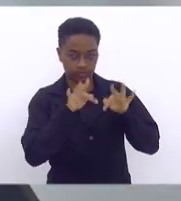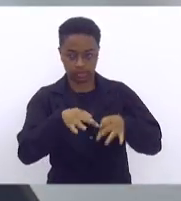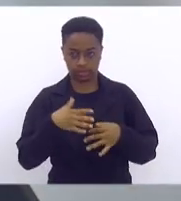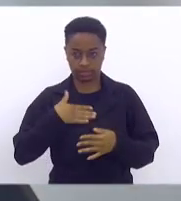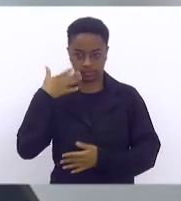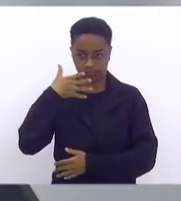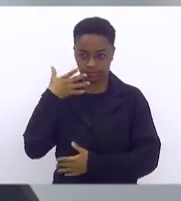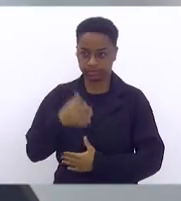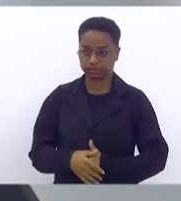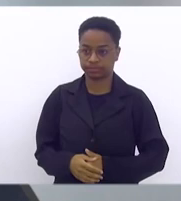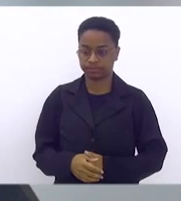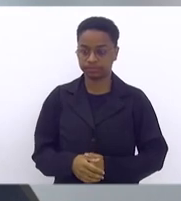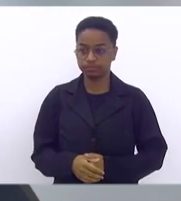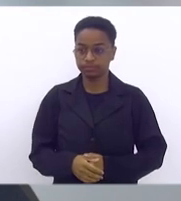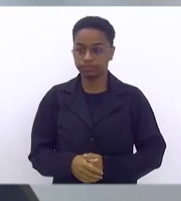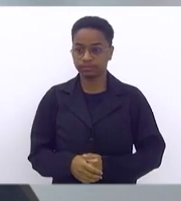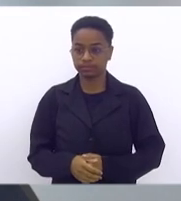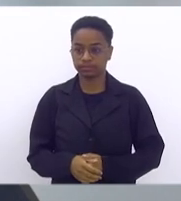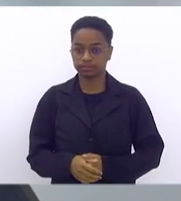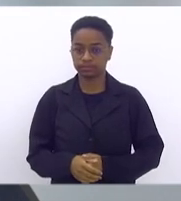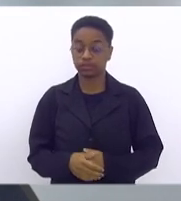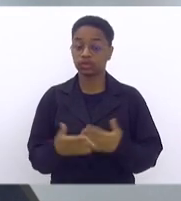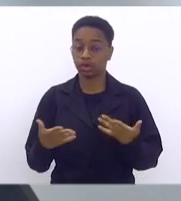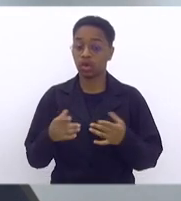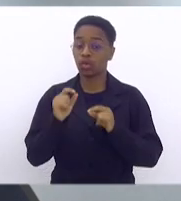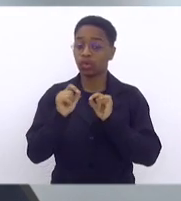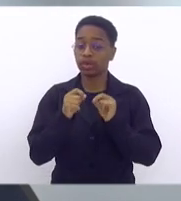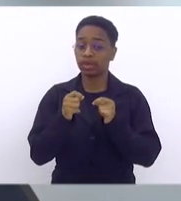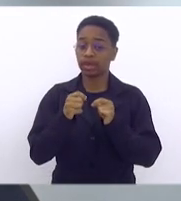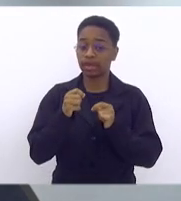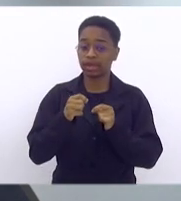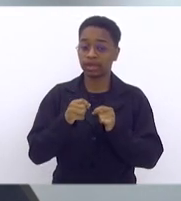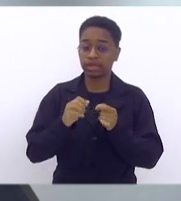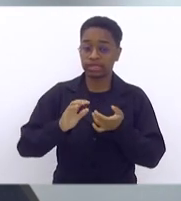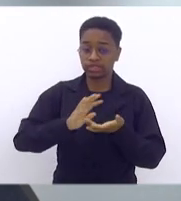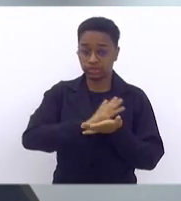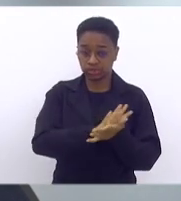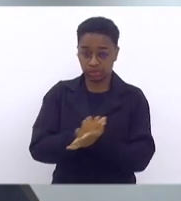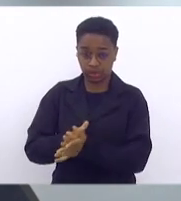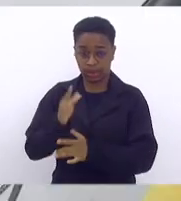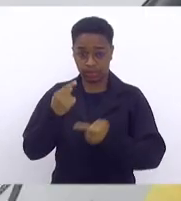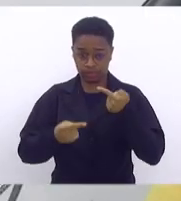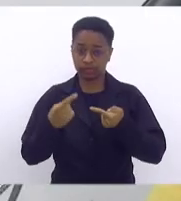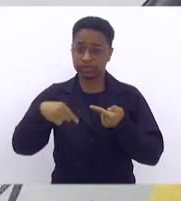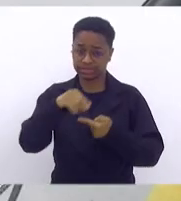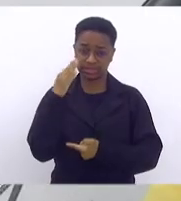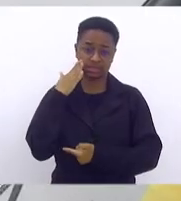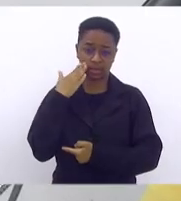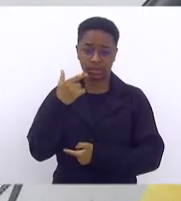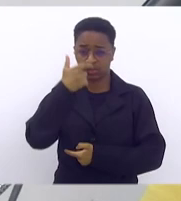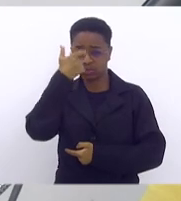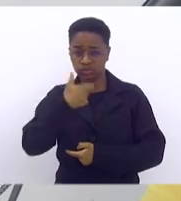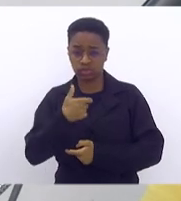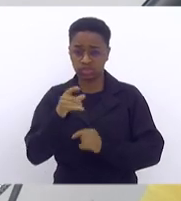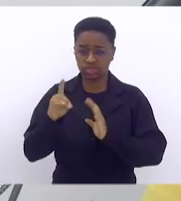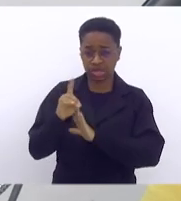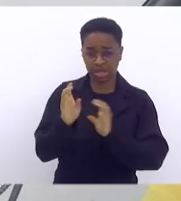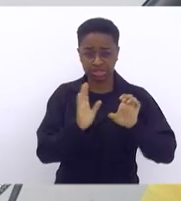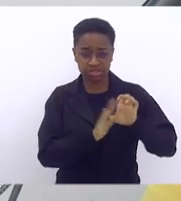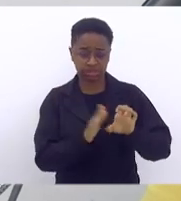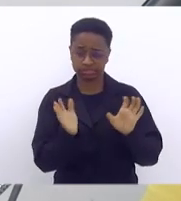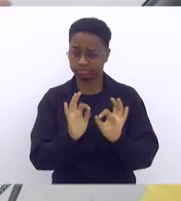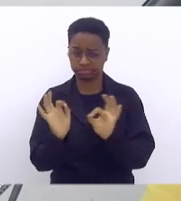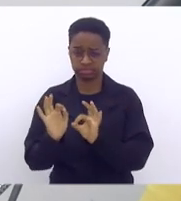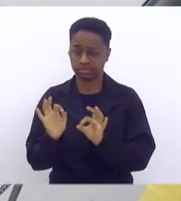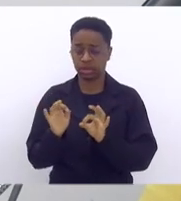lá. O que arregaça a política, o que estraga a política, vocês sabem que eu não sou político de direita nem de esquerda, eu defendo aquilo tanto